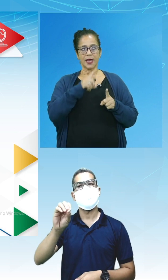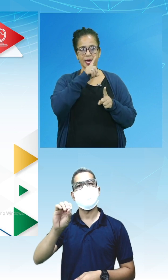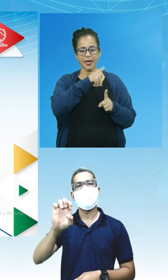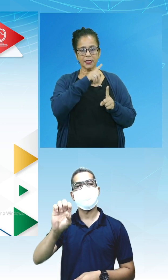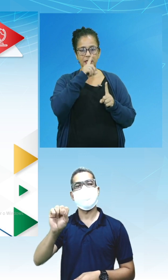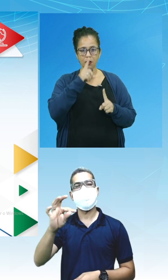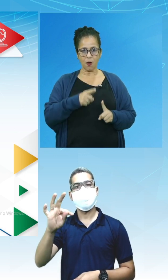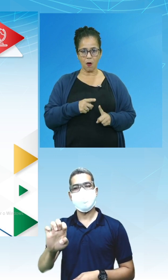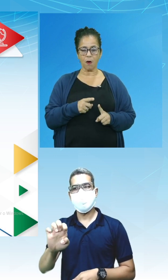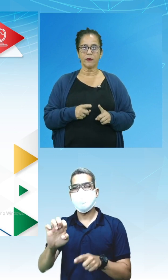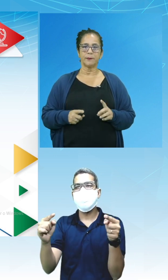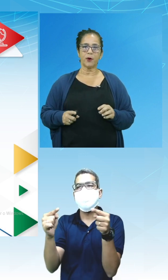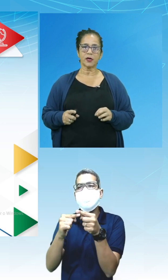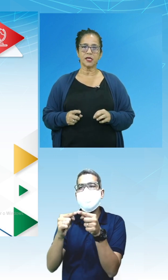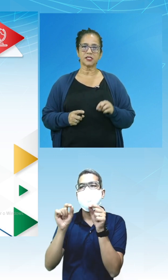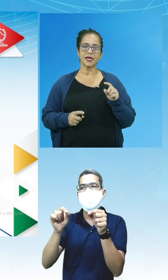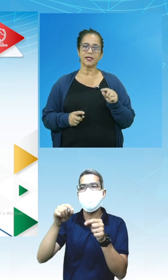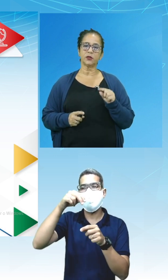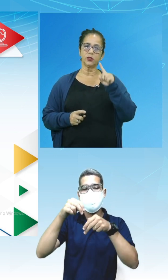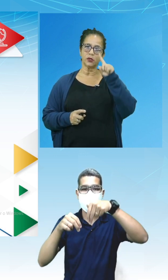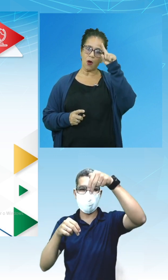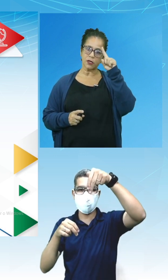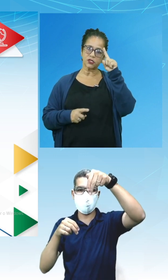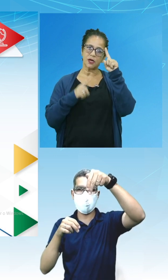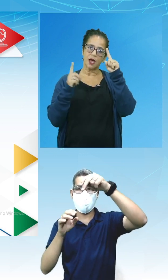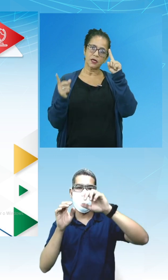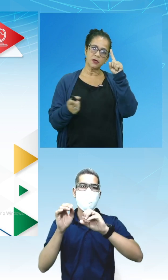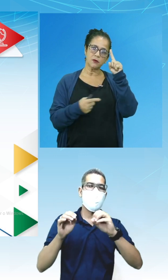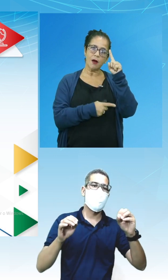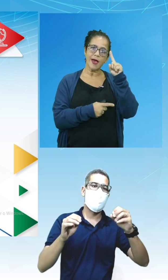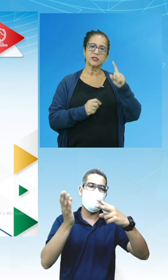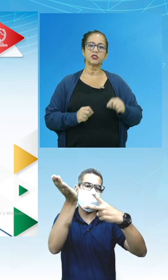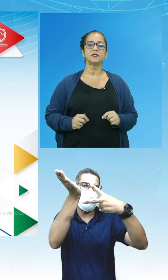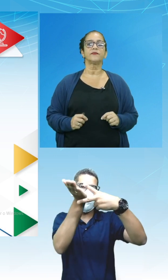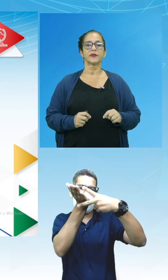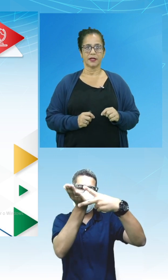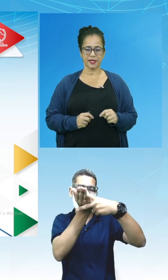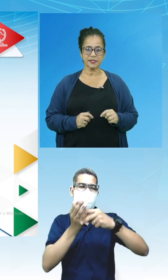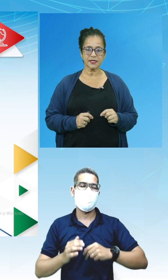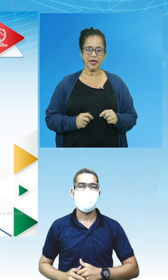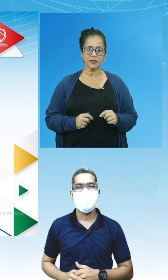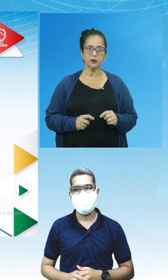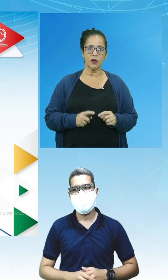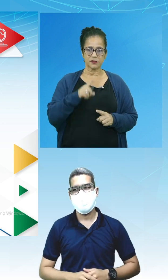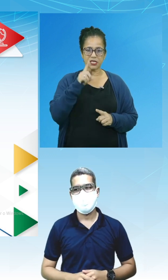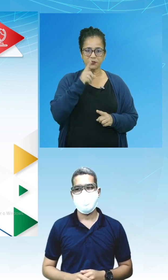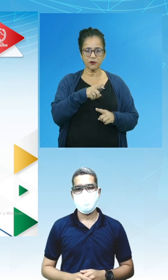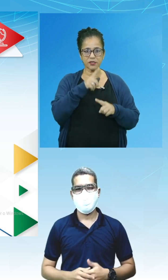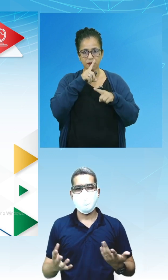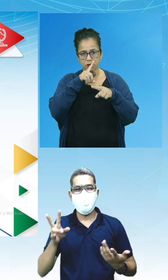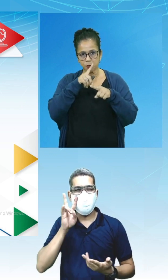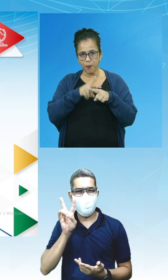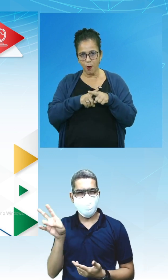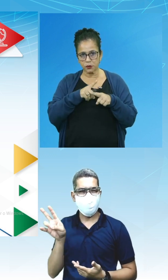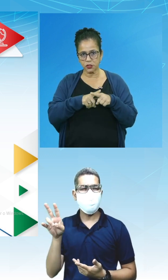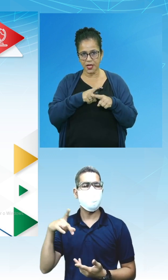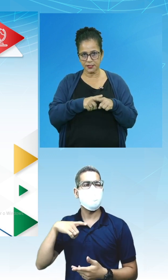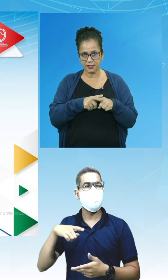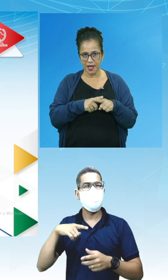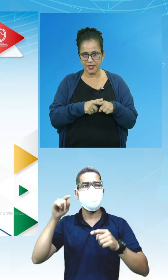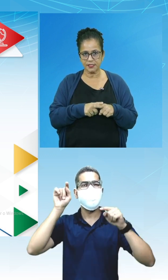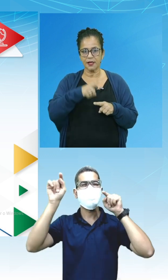Noroeste, NO, porque está entre o Norte e o Oeste, tá certo? Vocês viram que são os